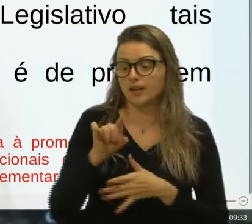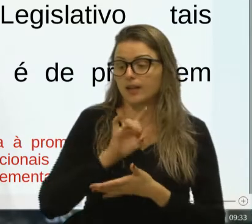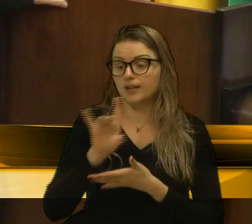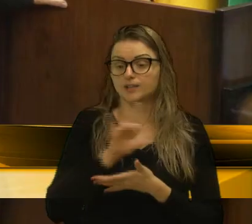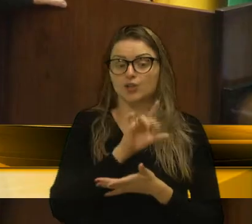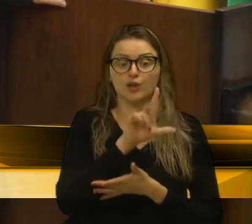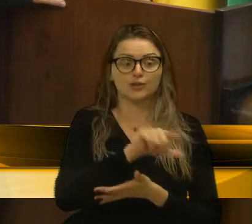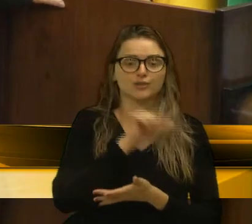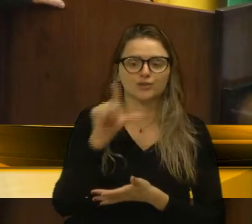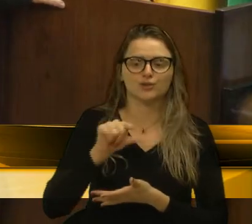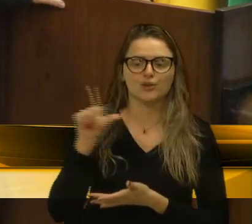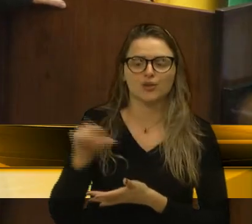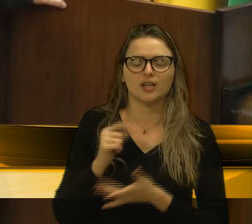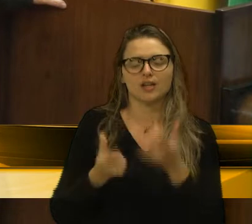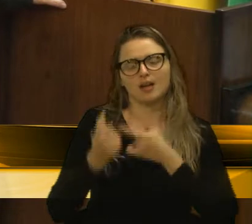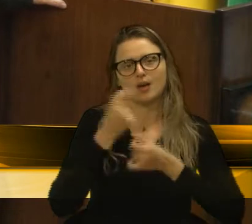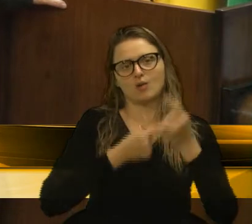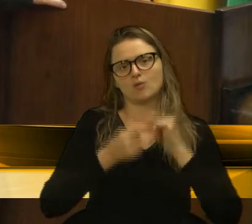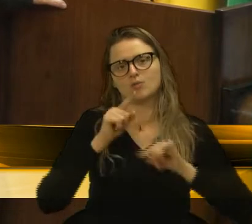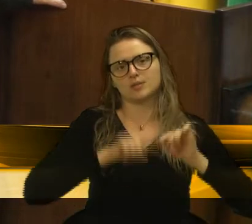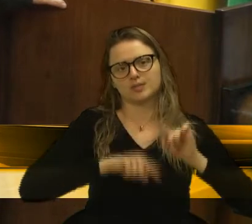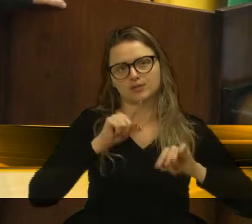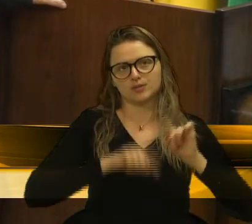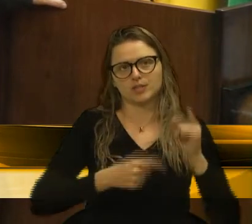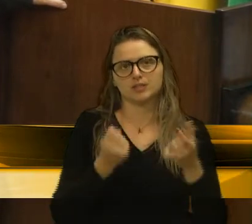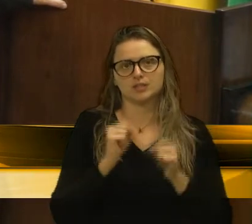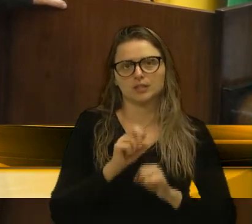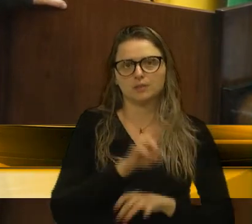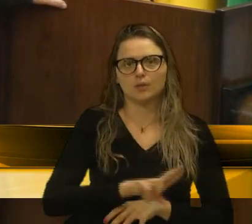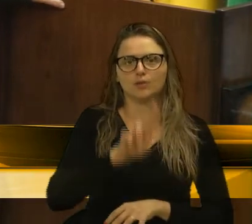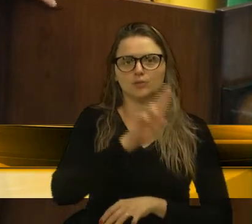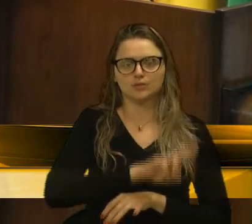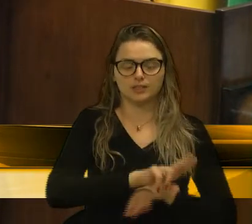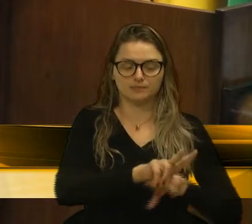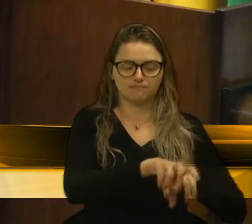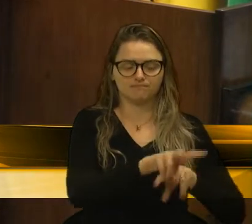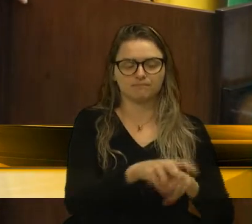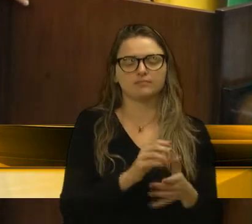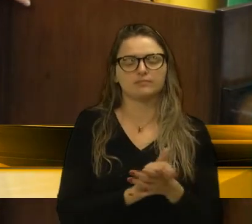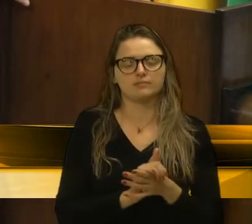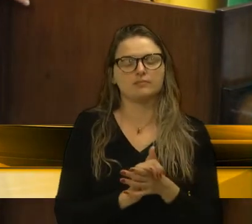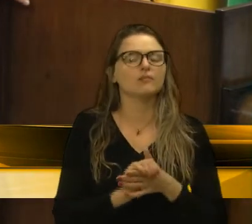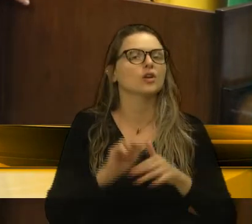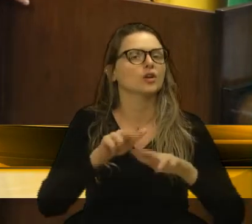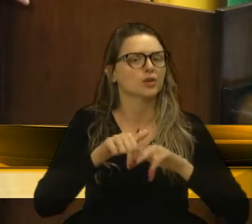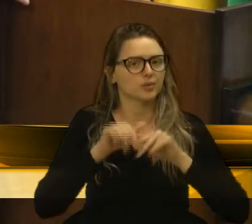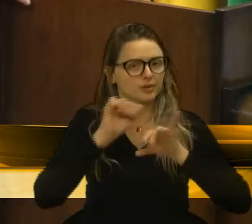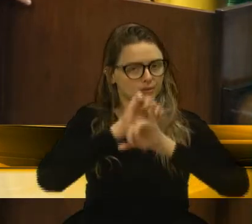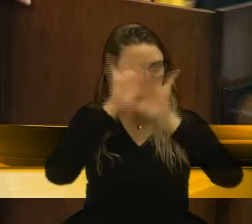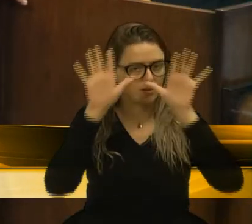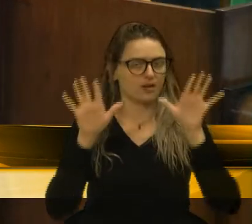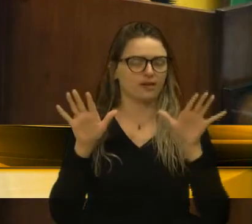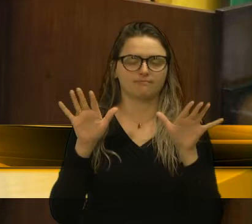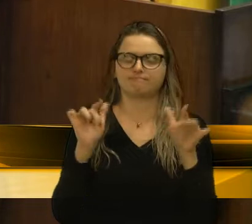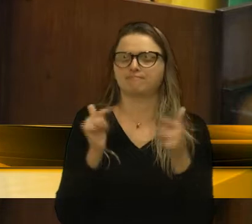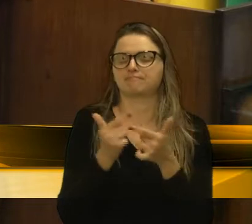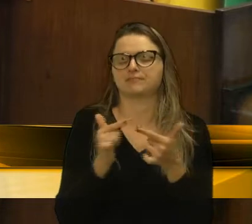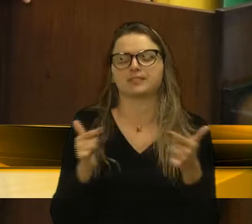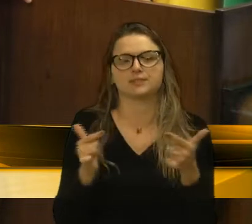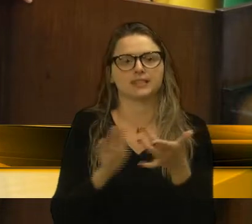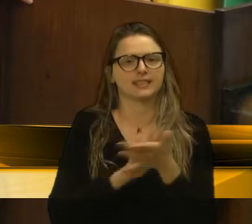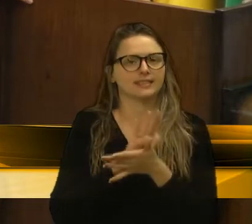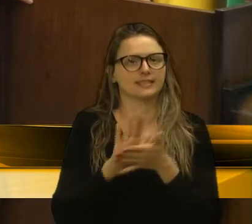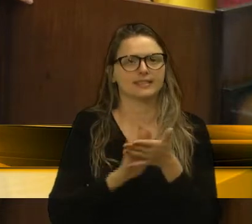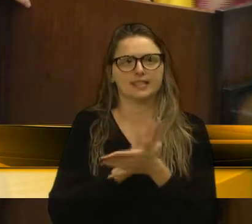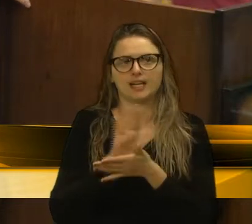atividades possíveis, né, de serem exploradas na área rural. Portanto, está bem claro isso, não tem nenhuma